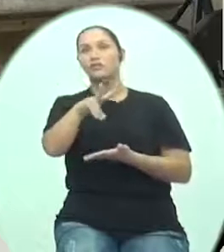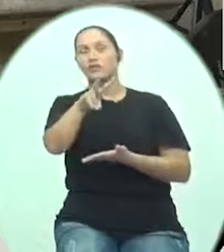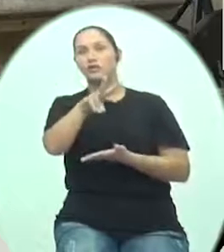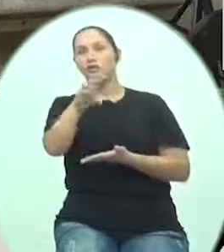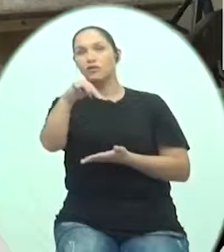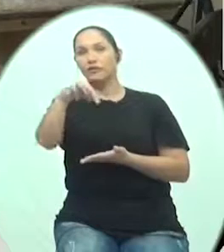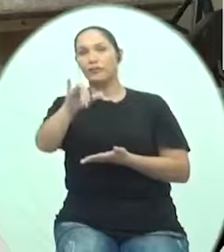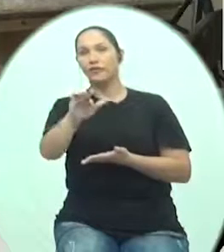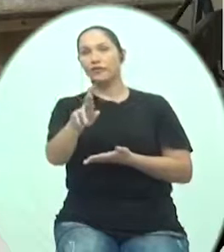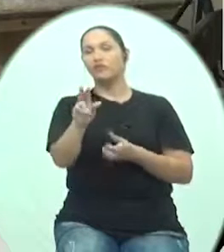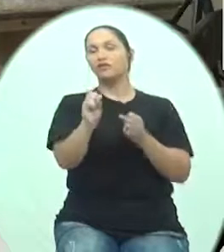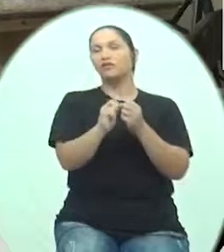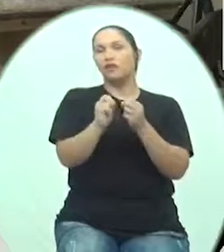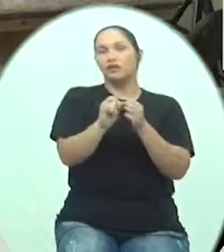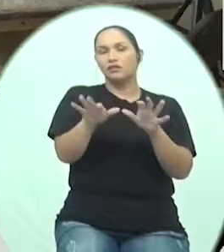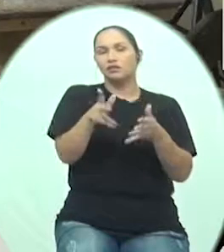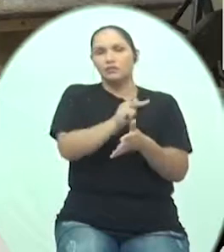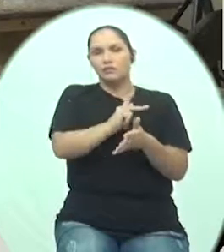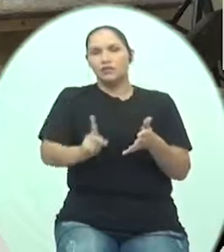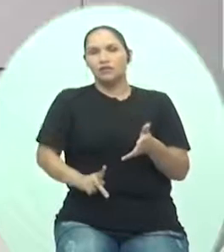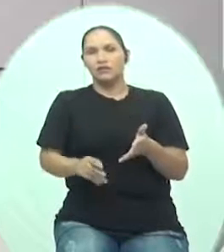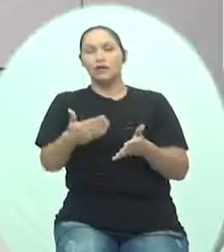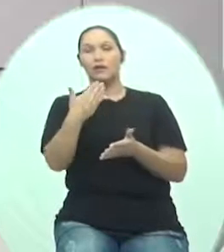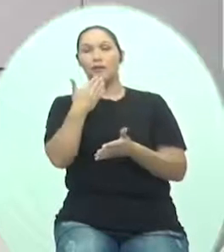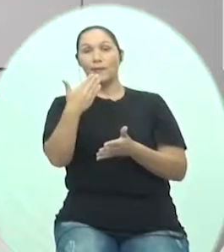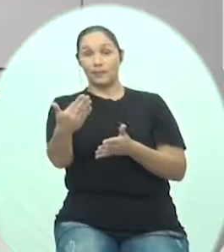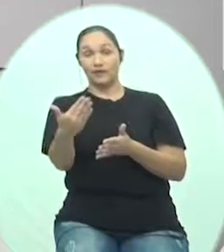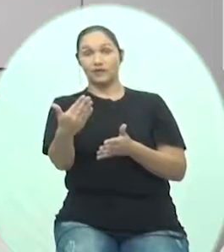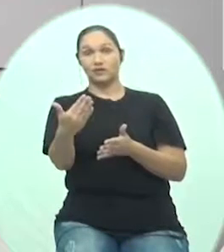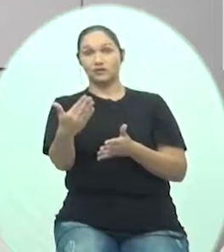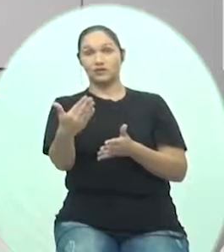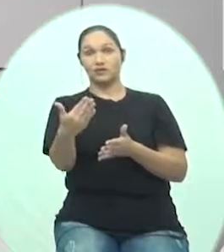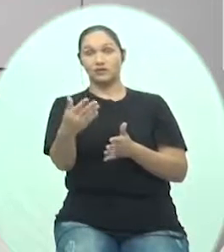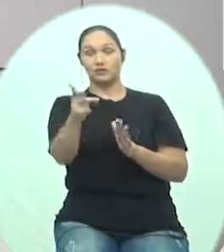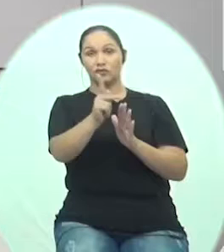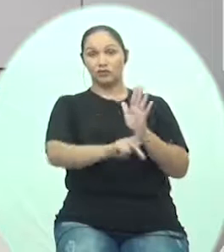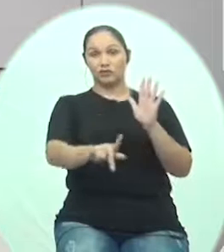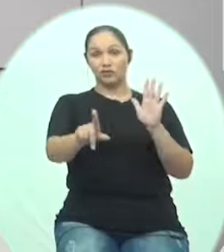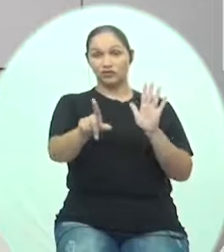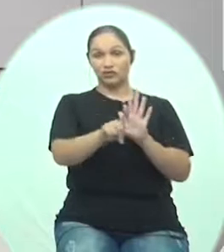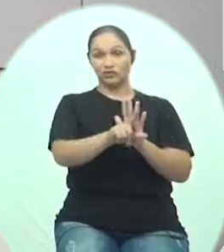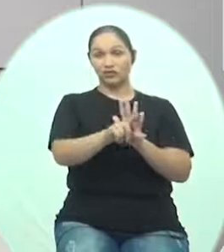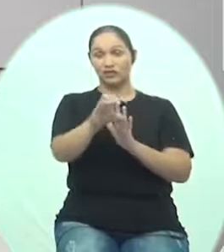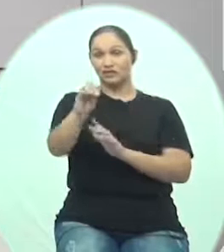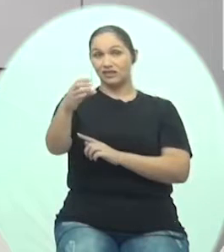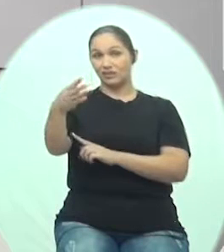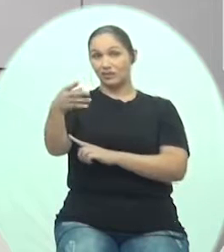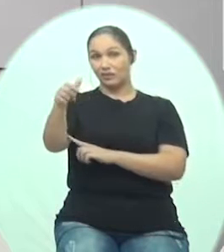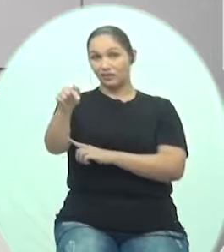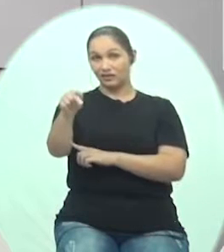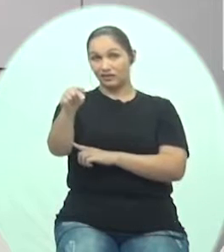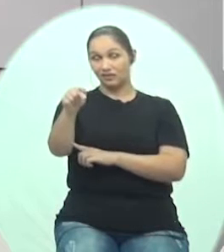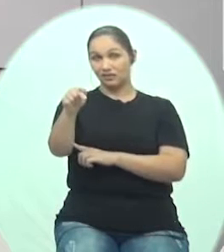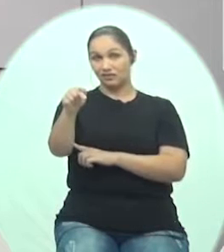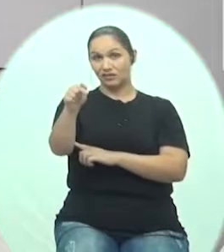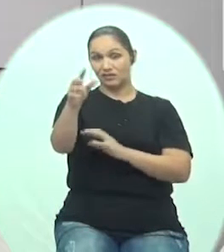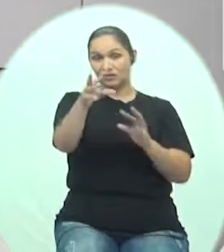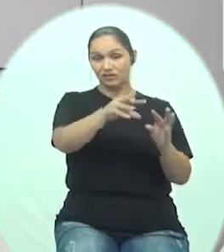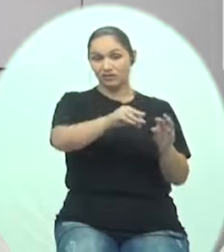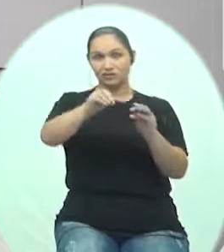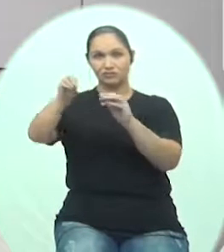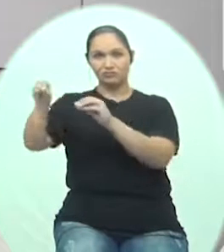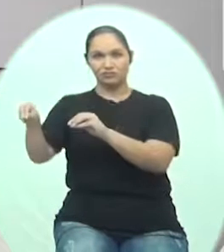Mirus senhor presidente é para tirar de tramitação o PL S de minha autoria